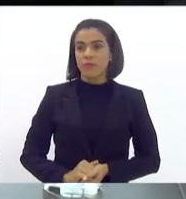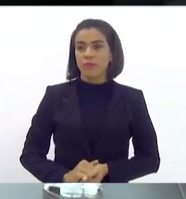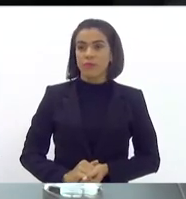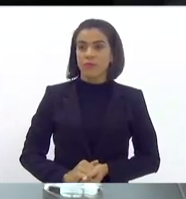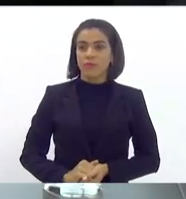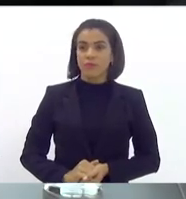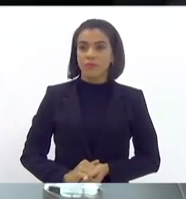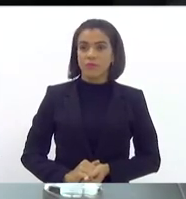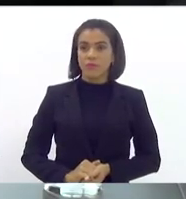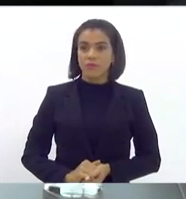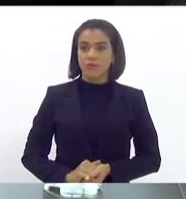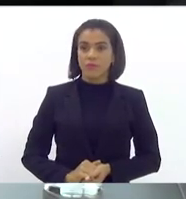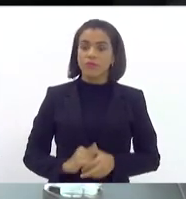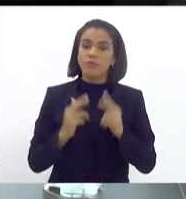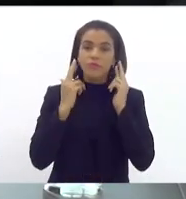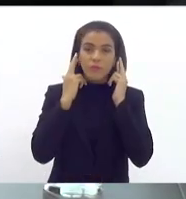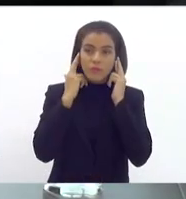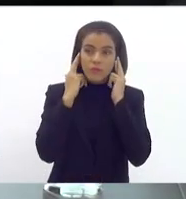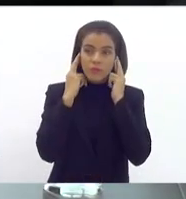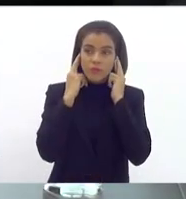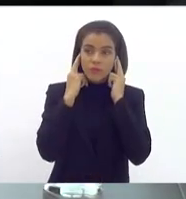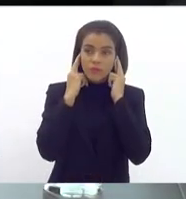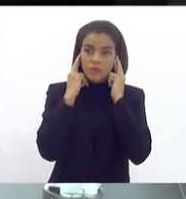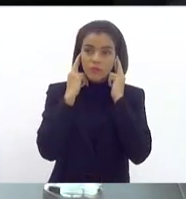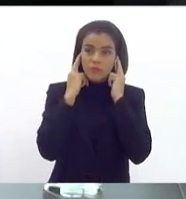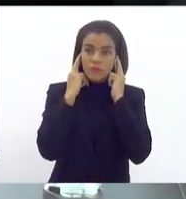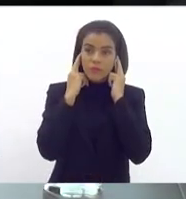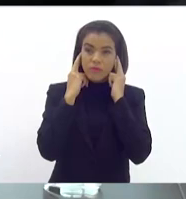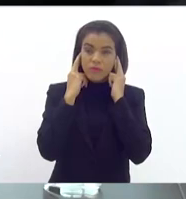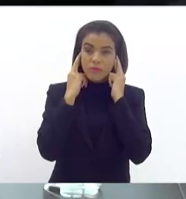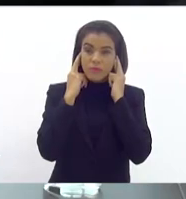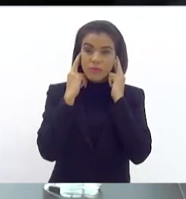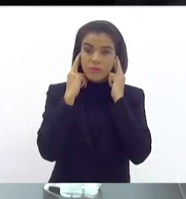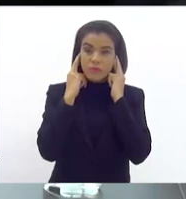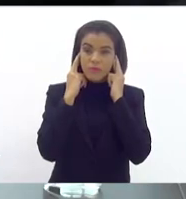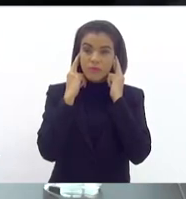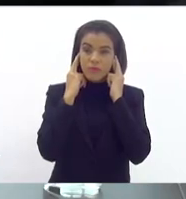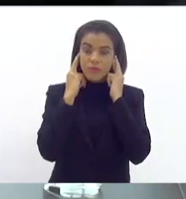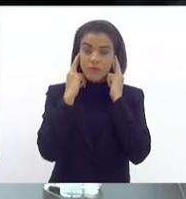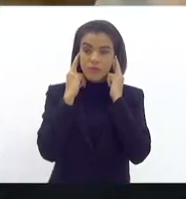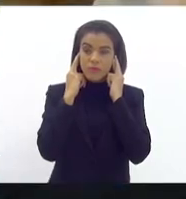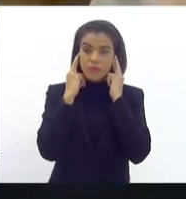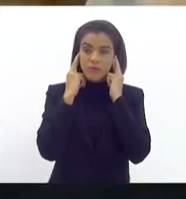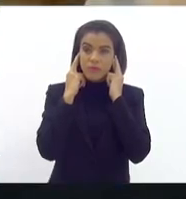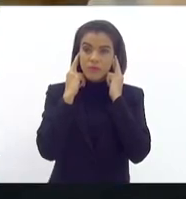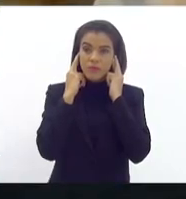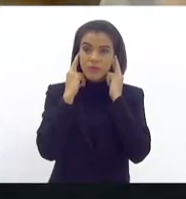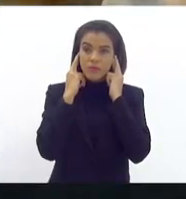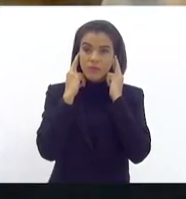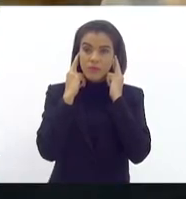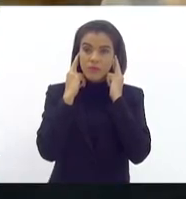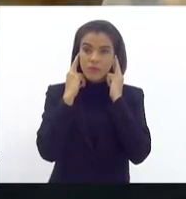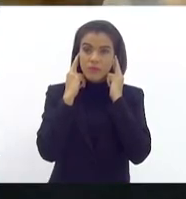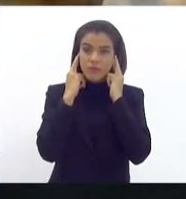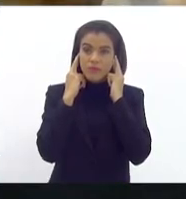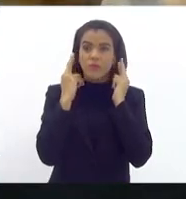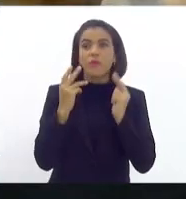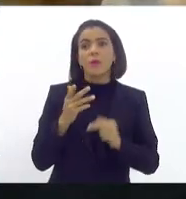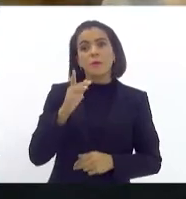aqui de qualificação, é formação profissional, para que as pessoas possam se tornarem professores,